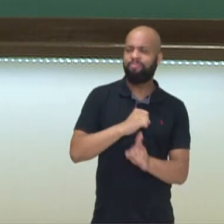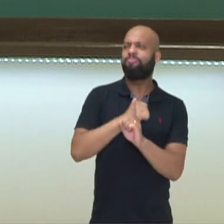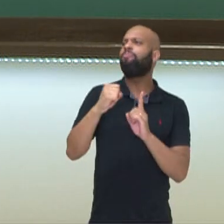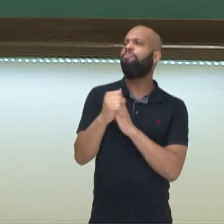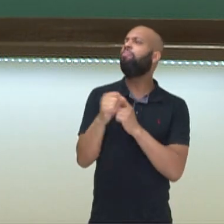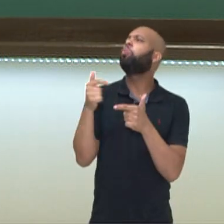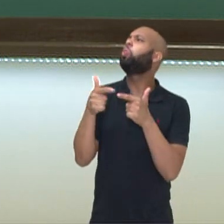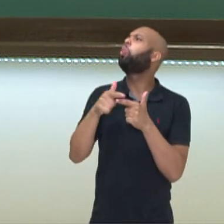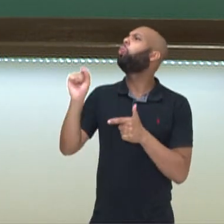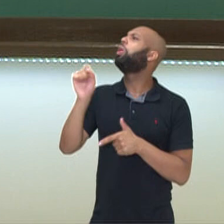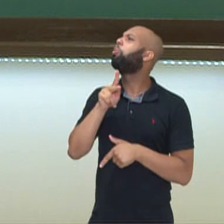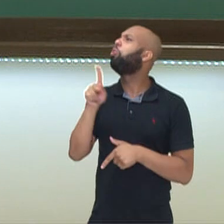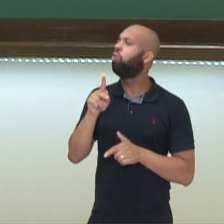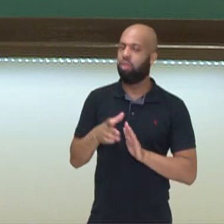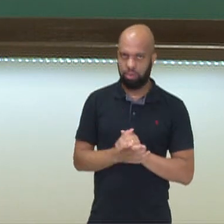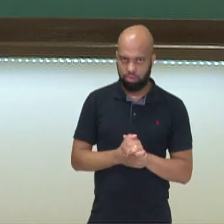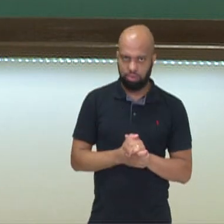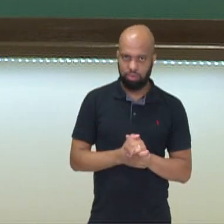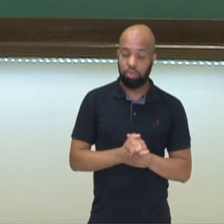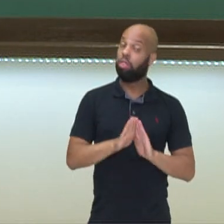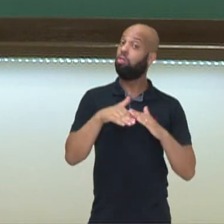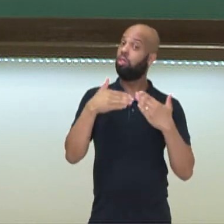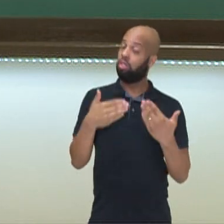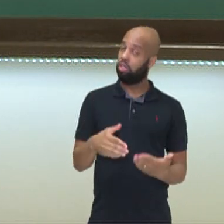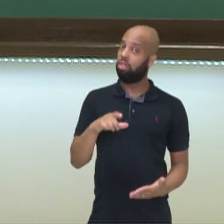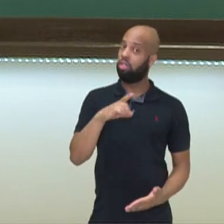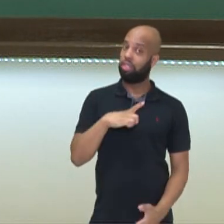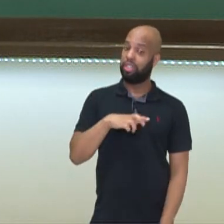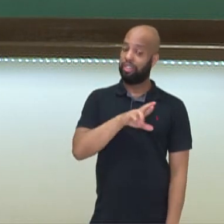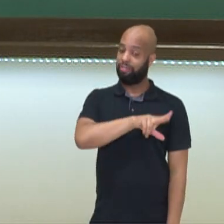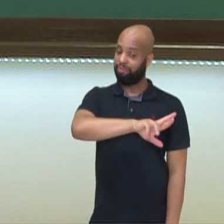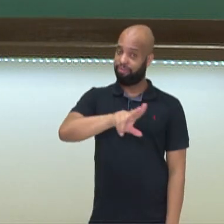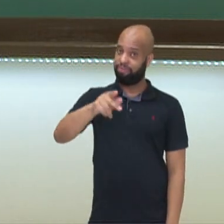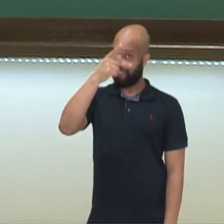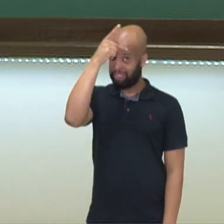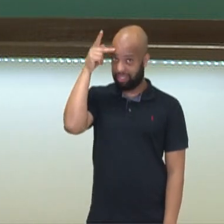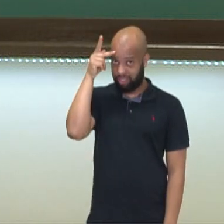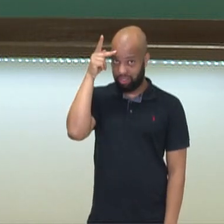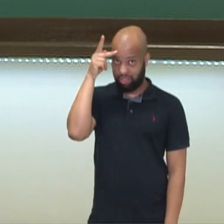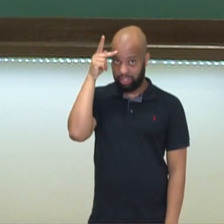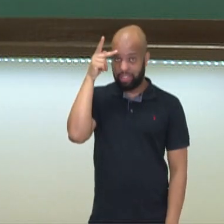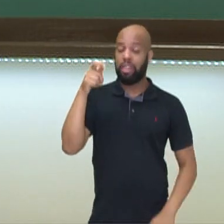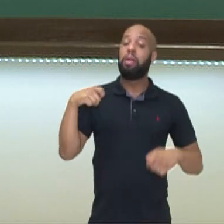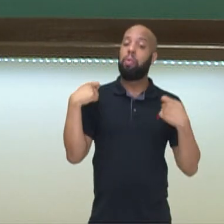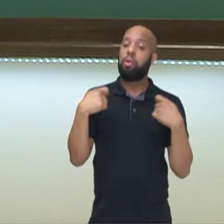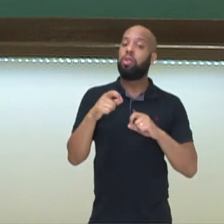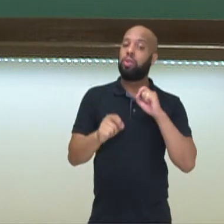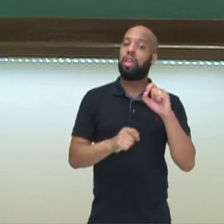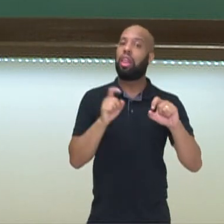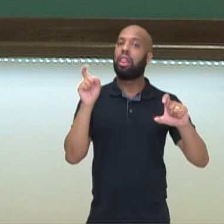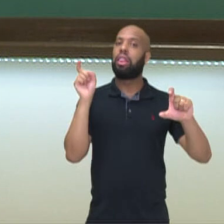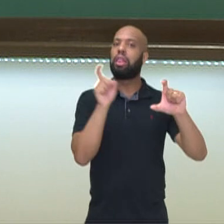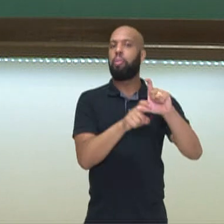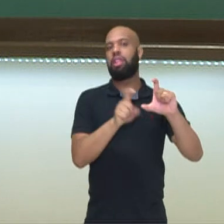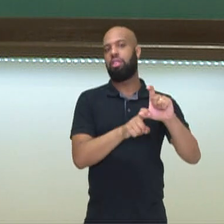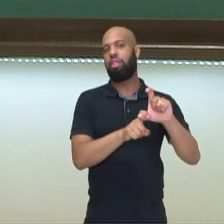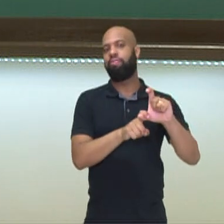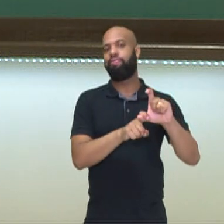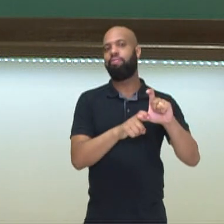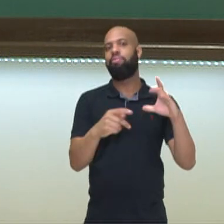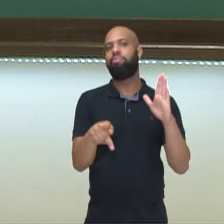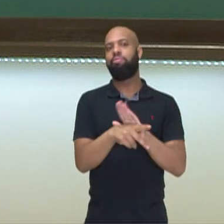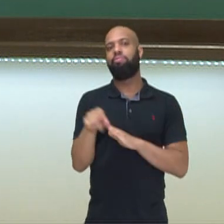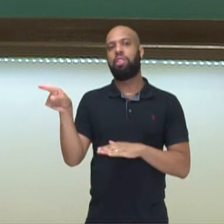A questão social é que muitas pessoas dependem